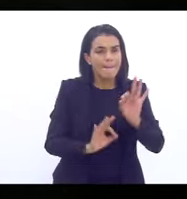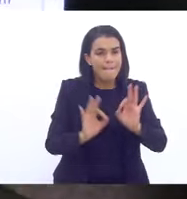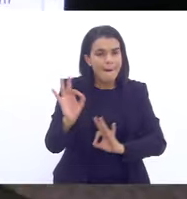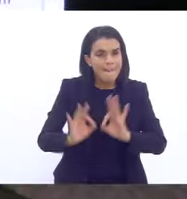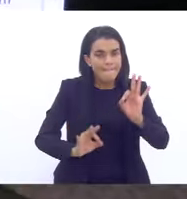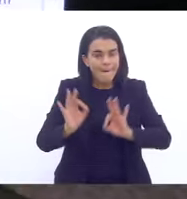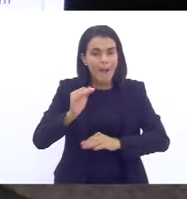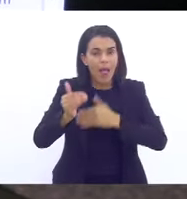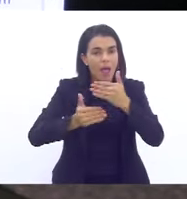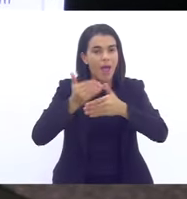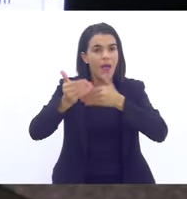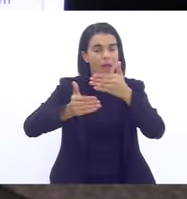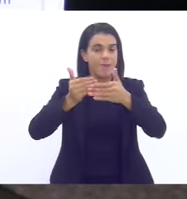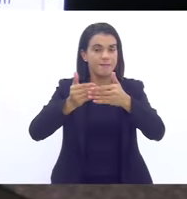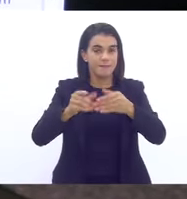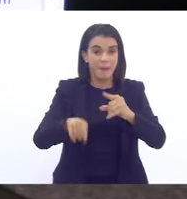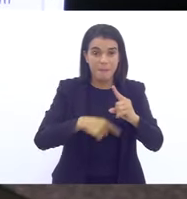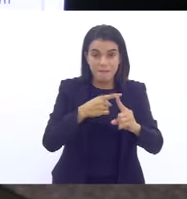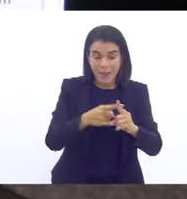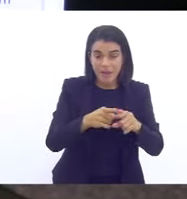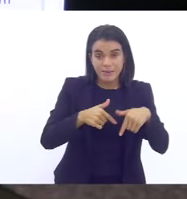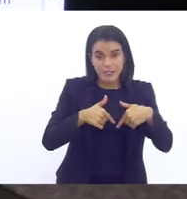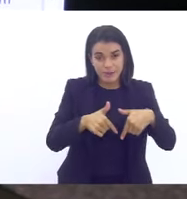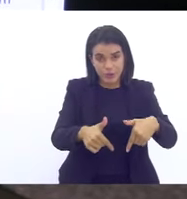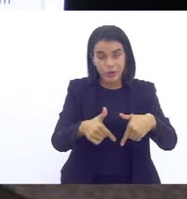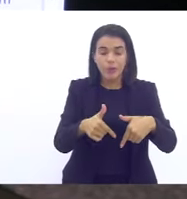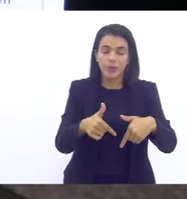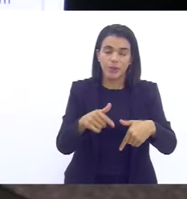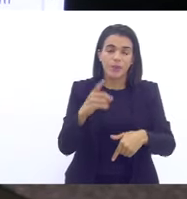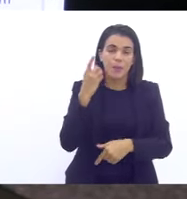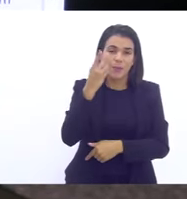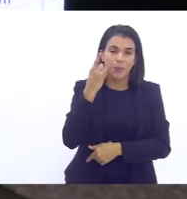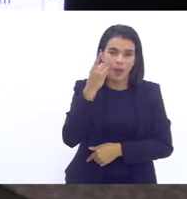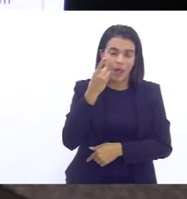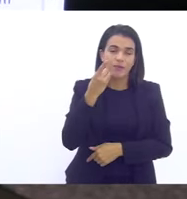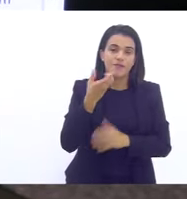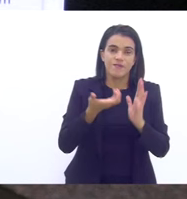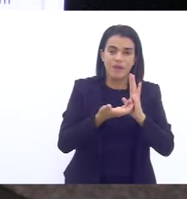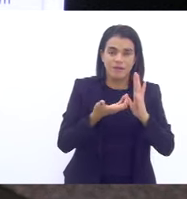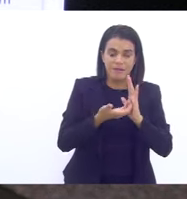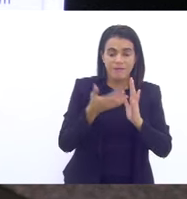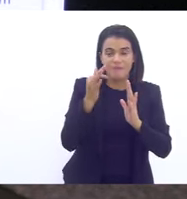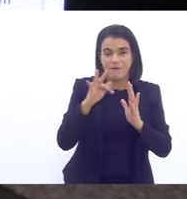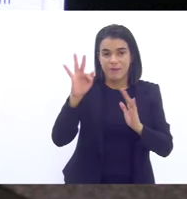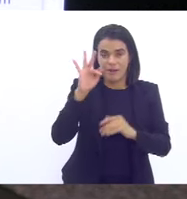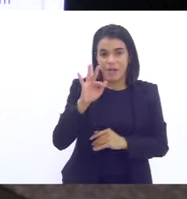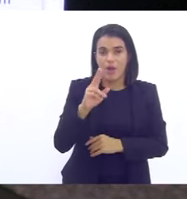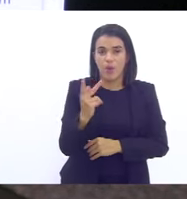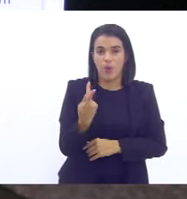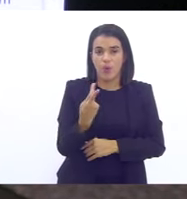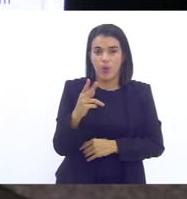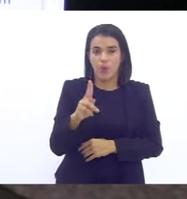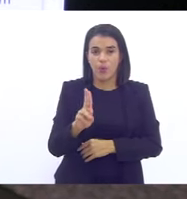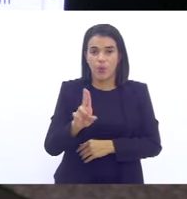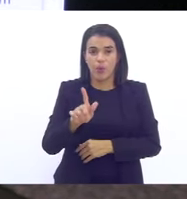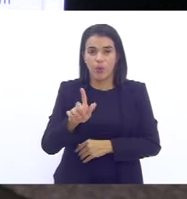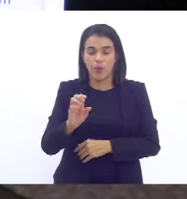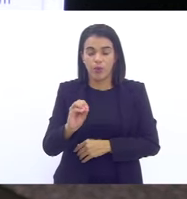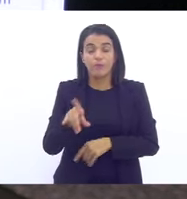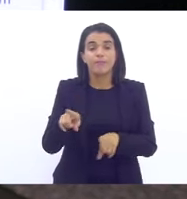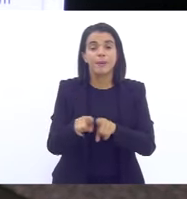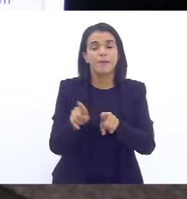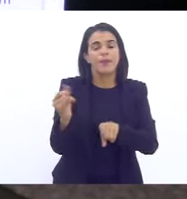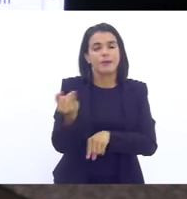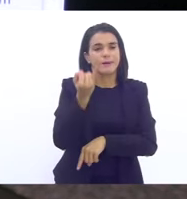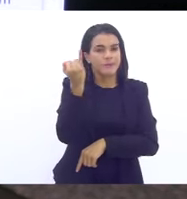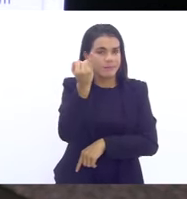com as ações do deputado Hugo Léo em Brasília, para que a gente possa ter momentos mais tranquilos. É importante